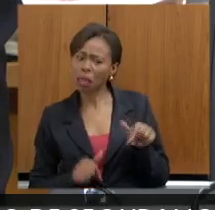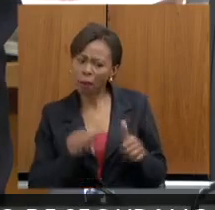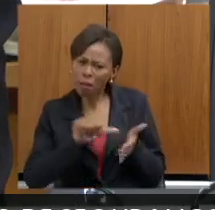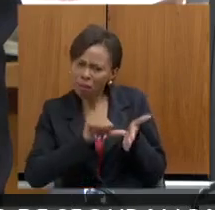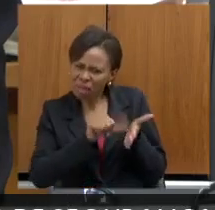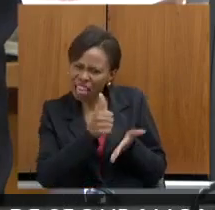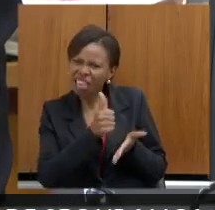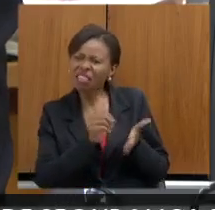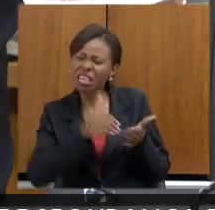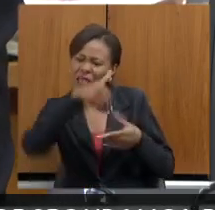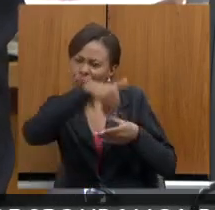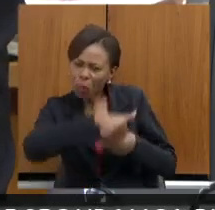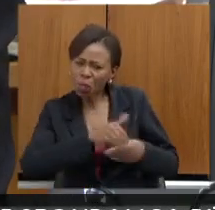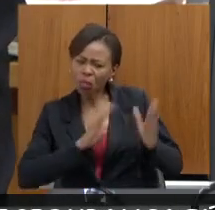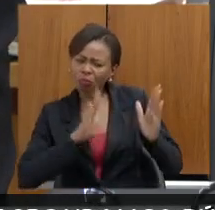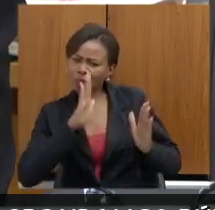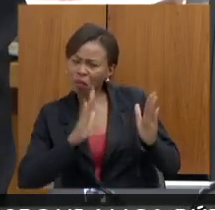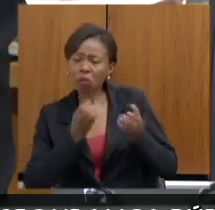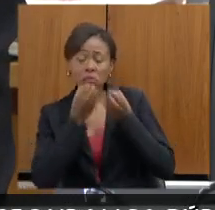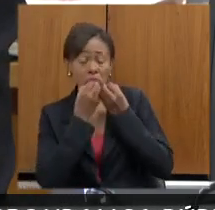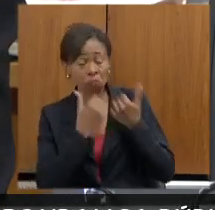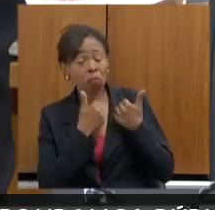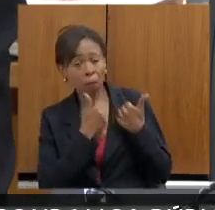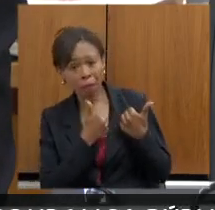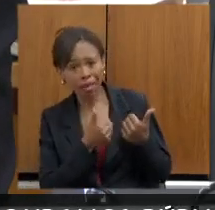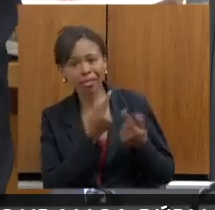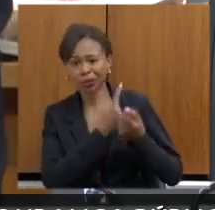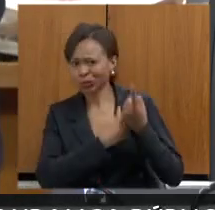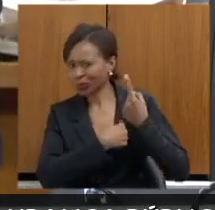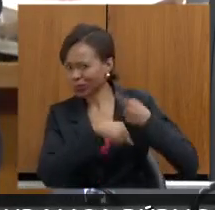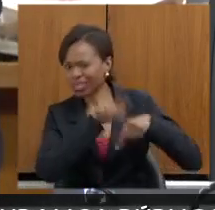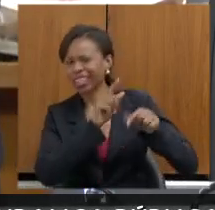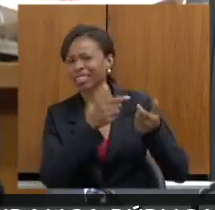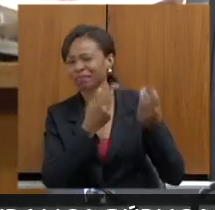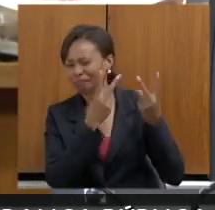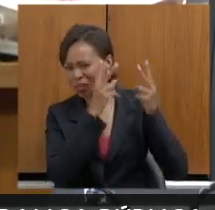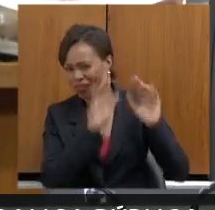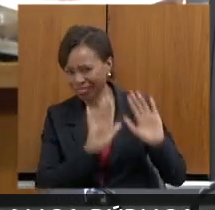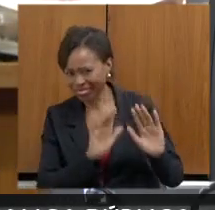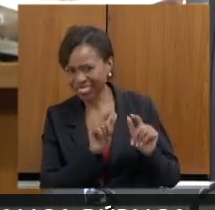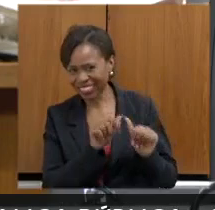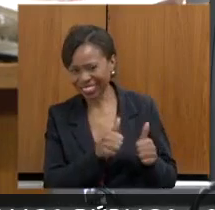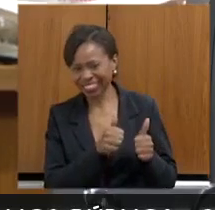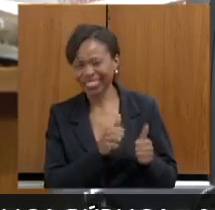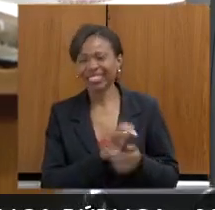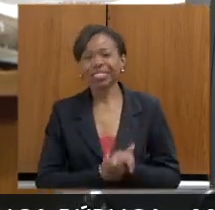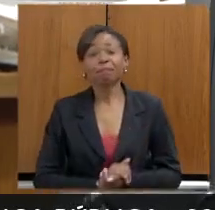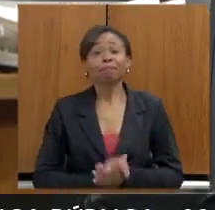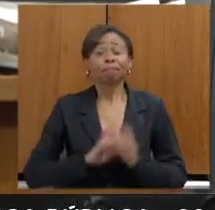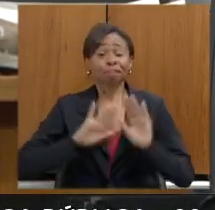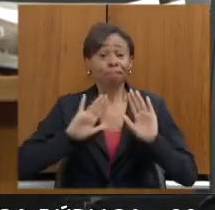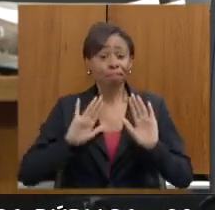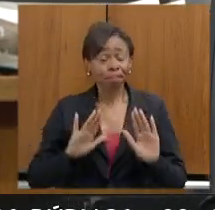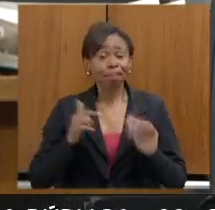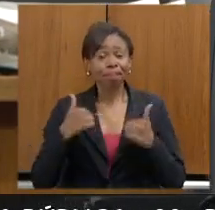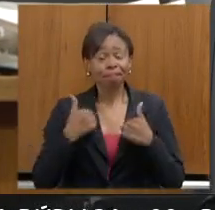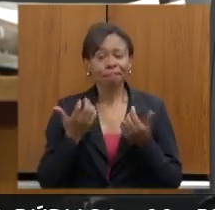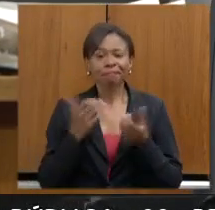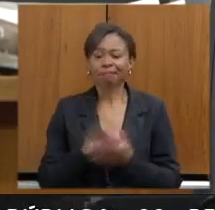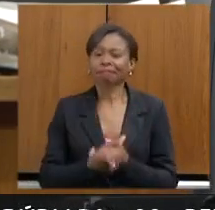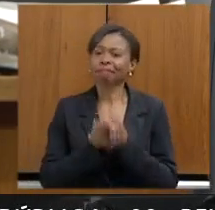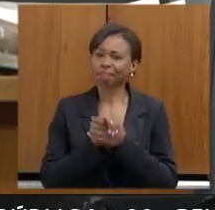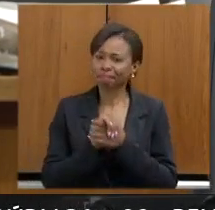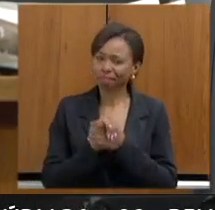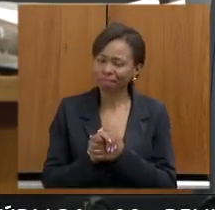seu primeiro mandato não tá indo muito bem então sucesso né em meu irmão mas eu queria saudar a